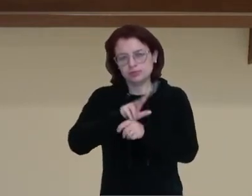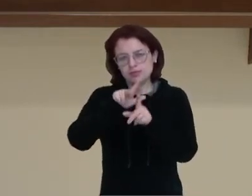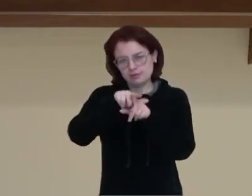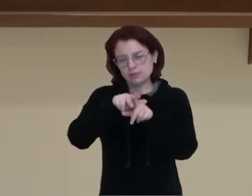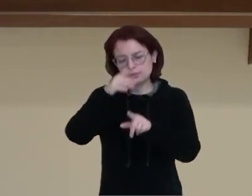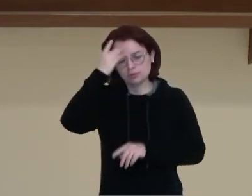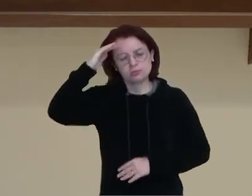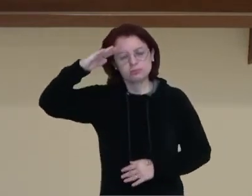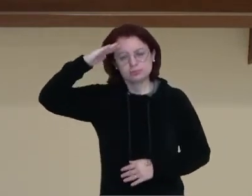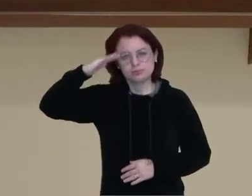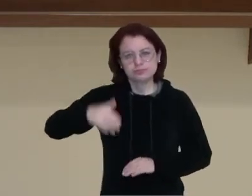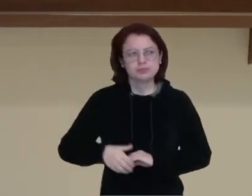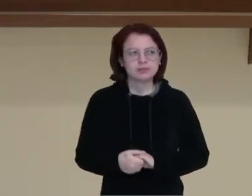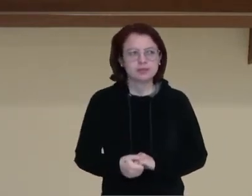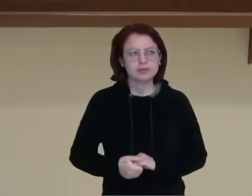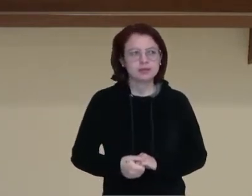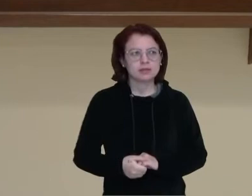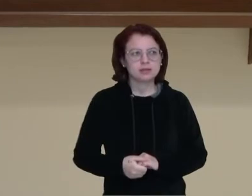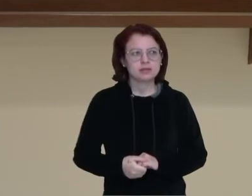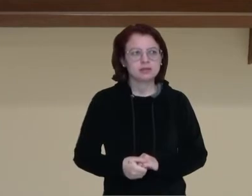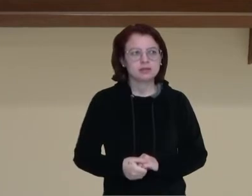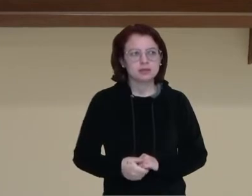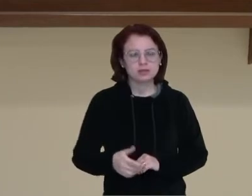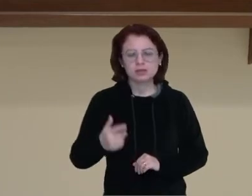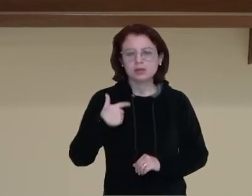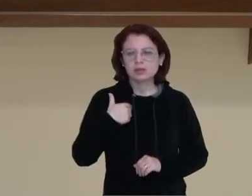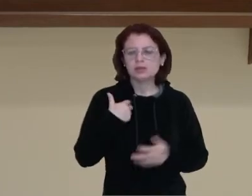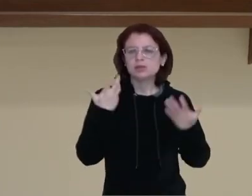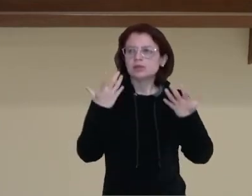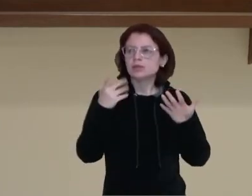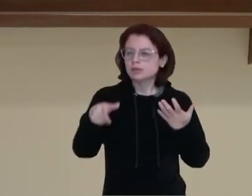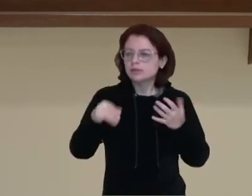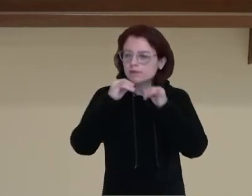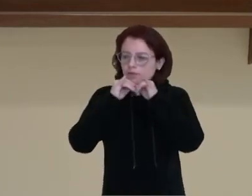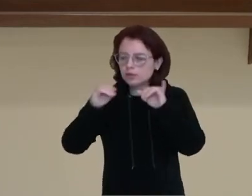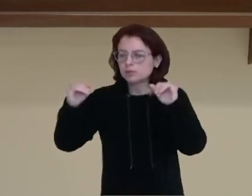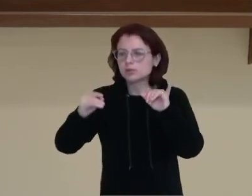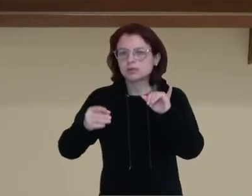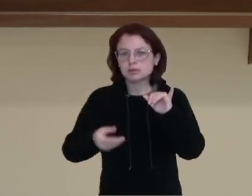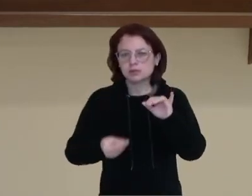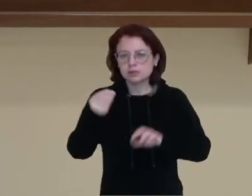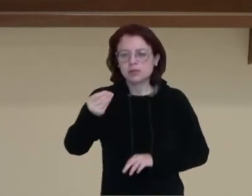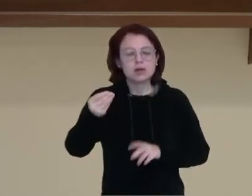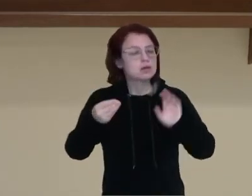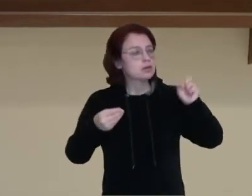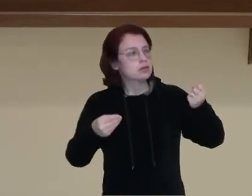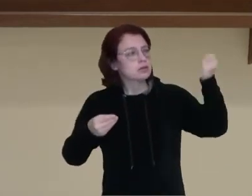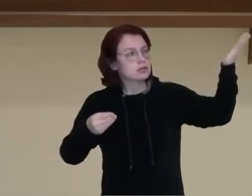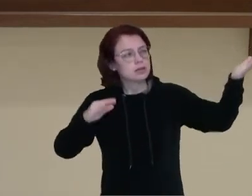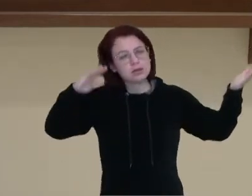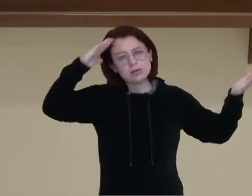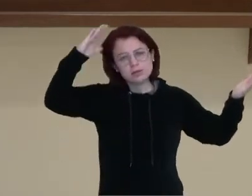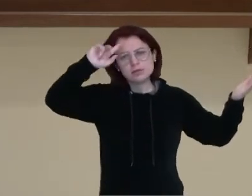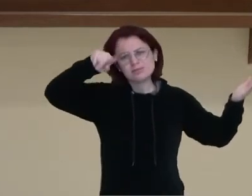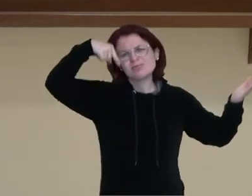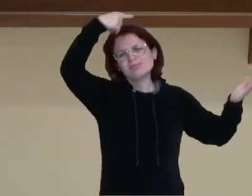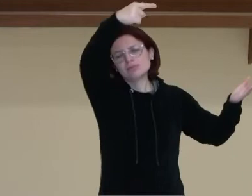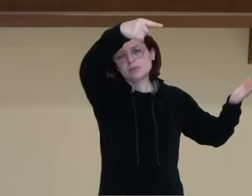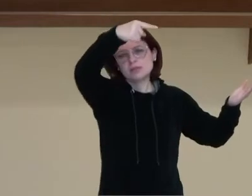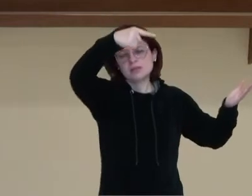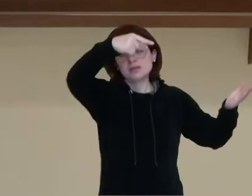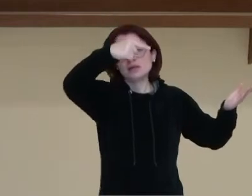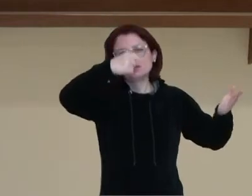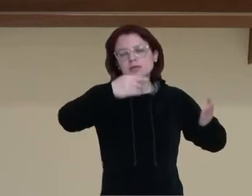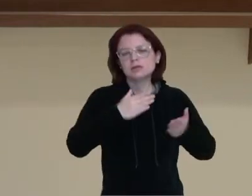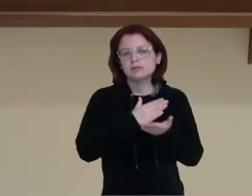digamos que o imperador Dário mandou assim, olha, eu quero que essa informação, essa mensagem chegue até o exército que está lá na fronteira